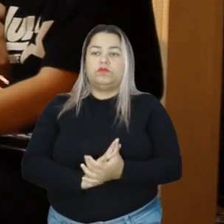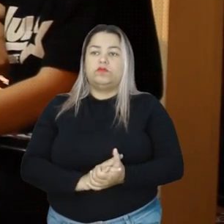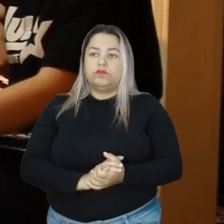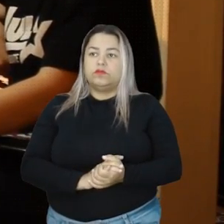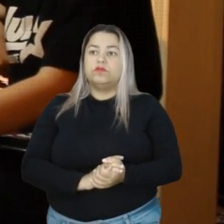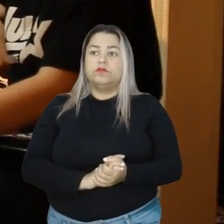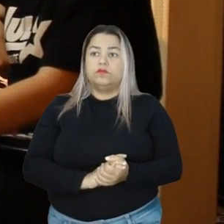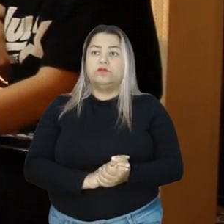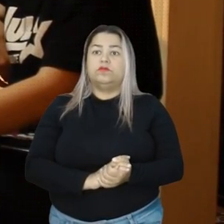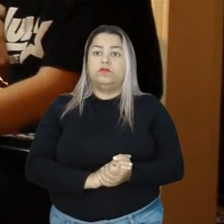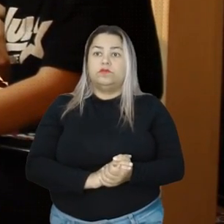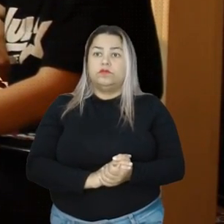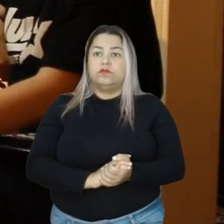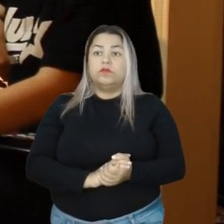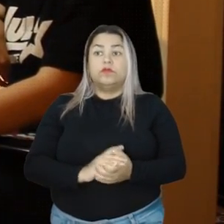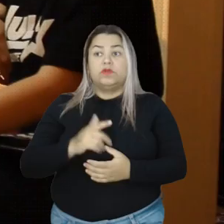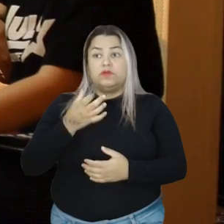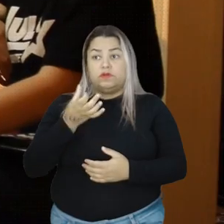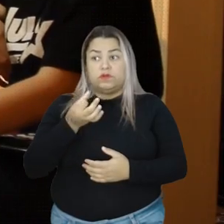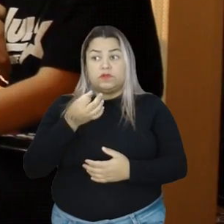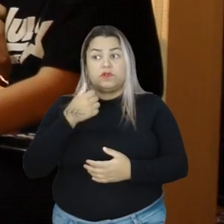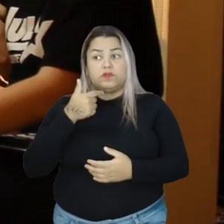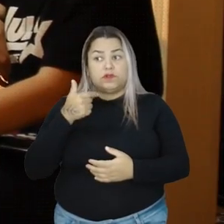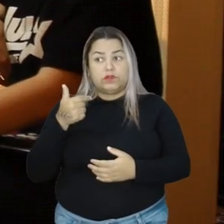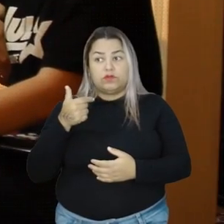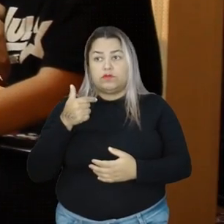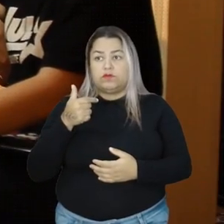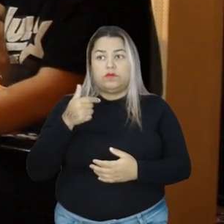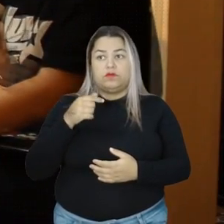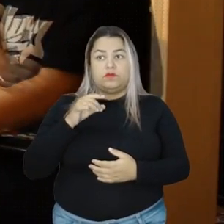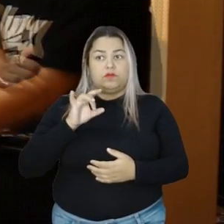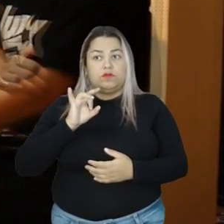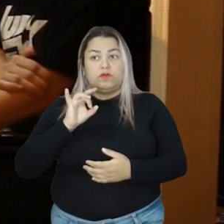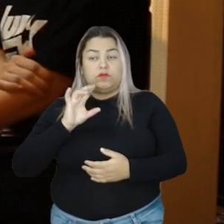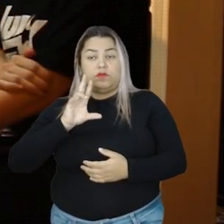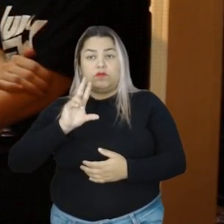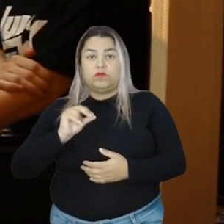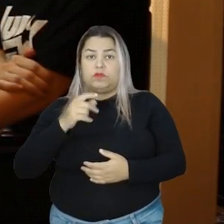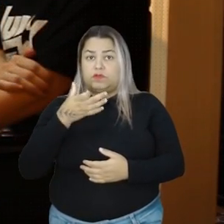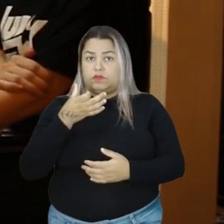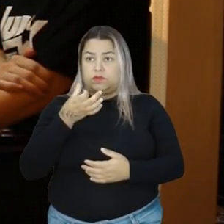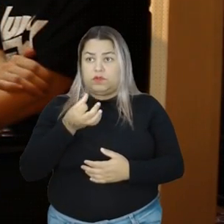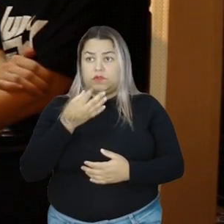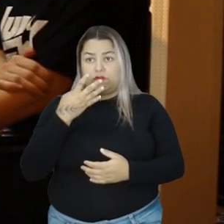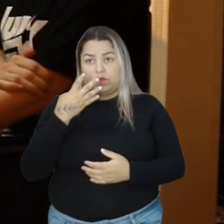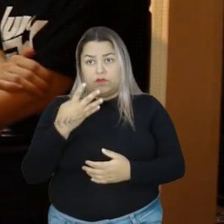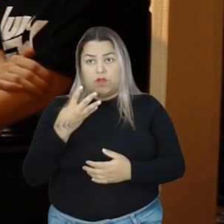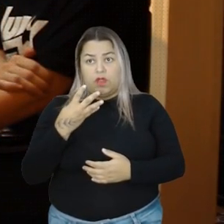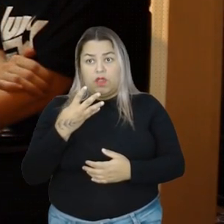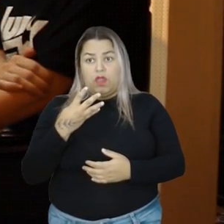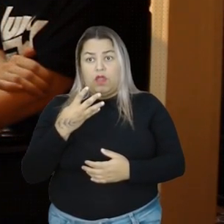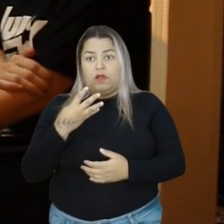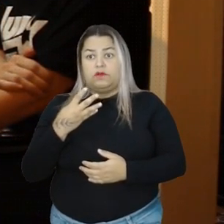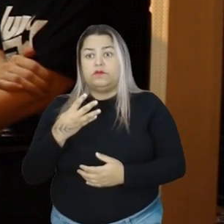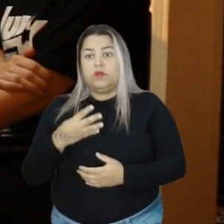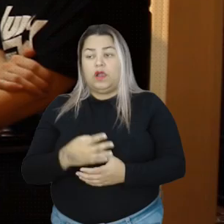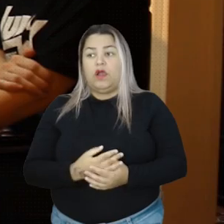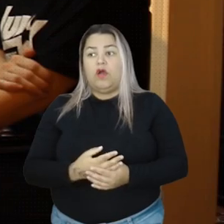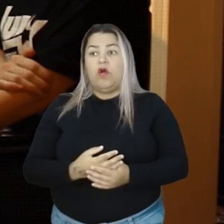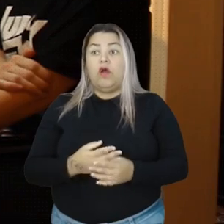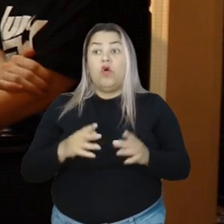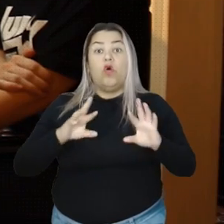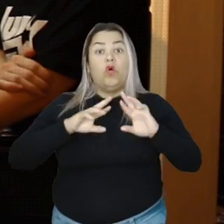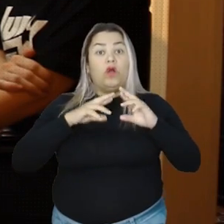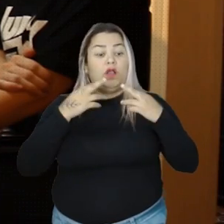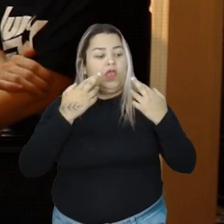perseguição. Em 62, não foi em 64. nós tivemos que nos